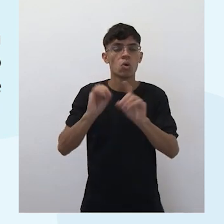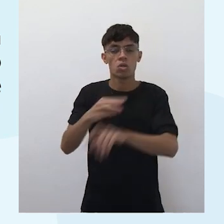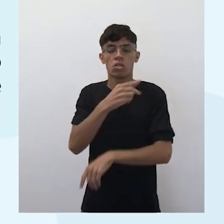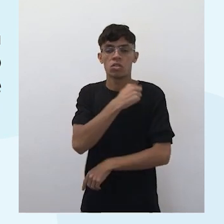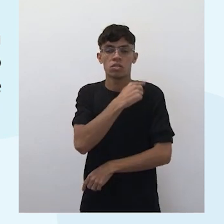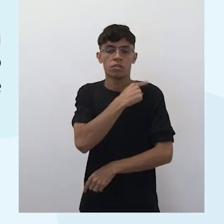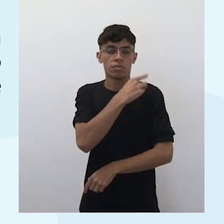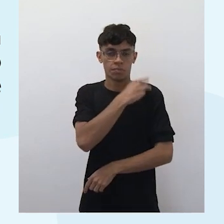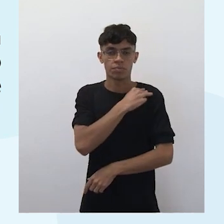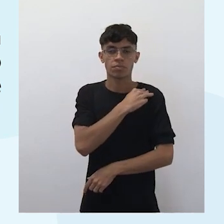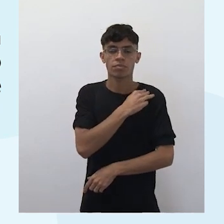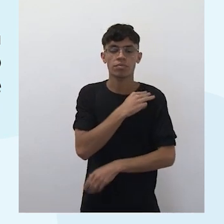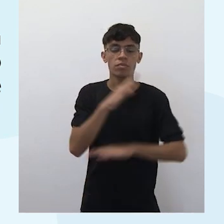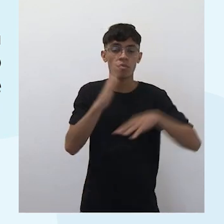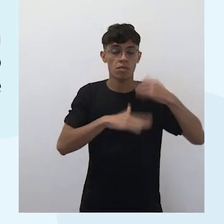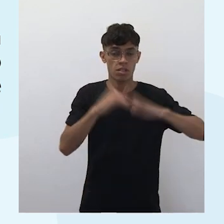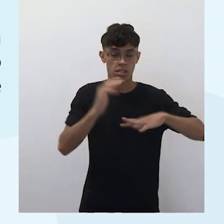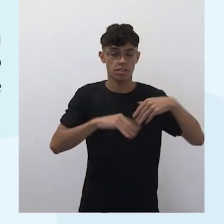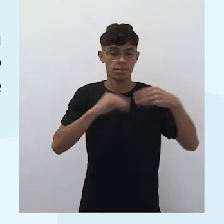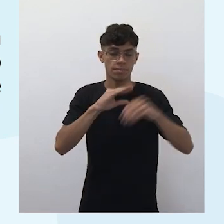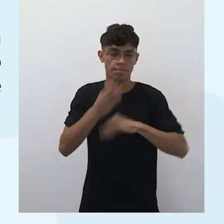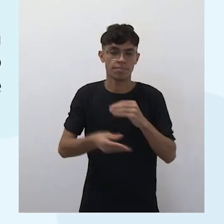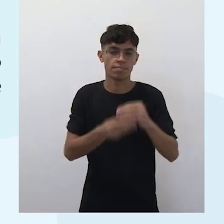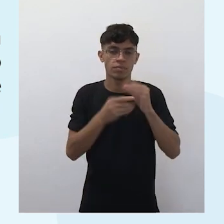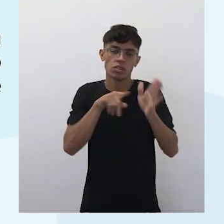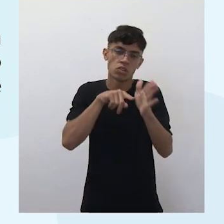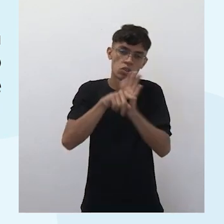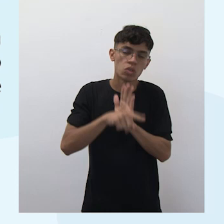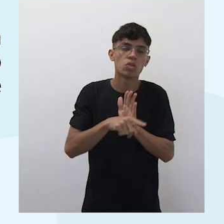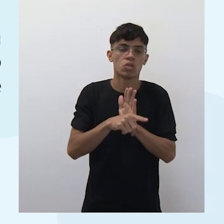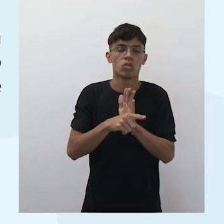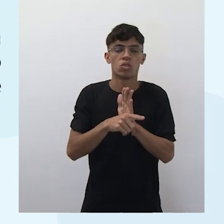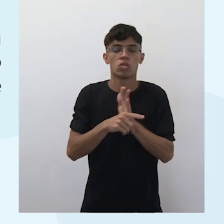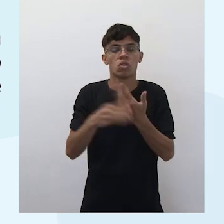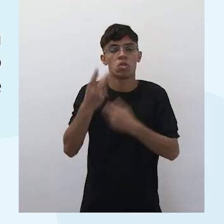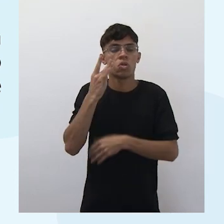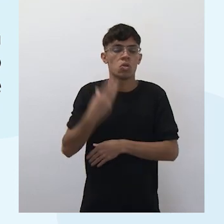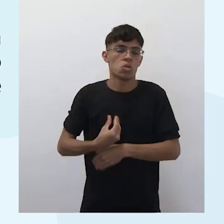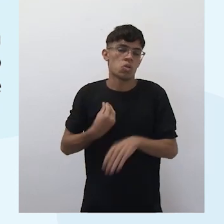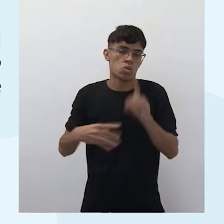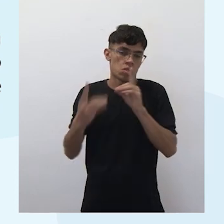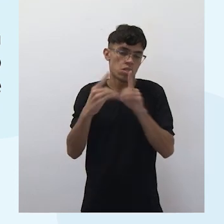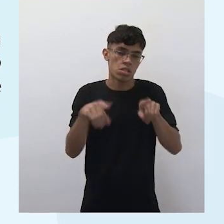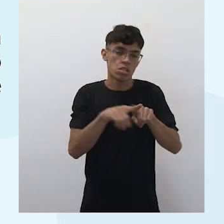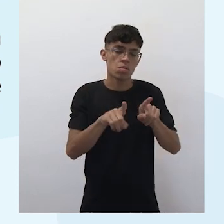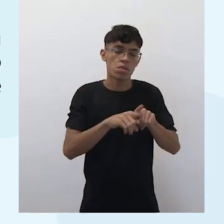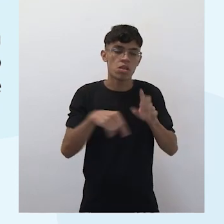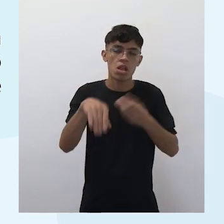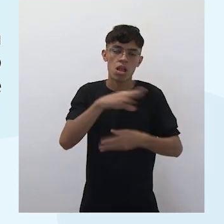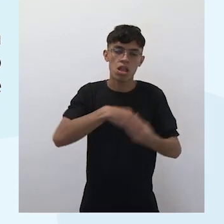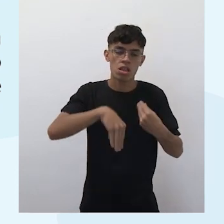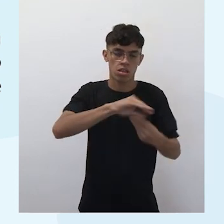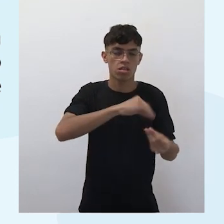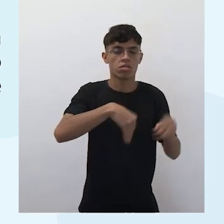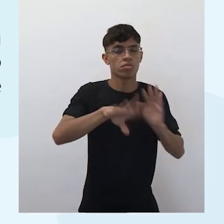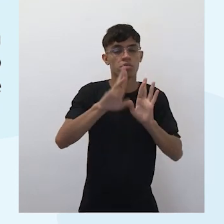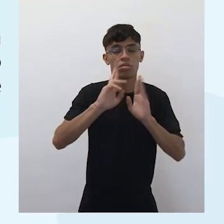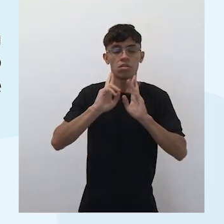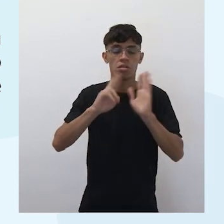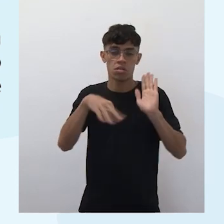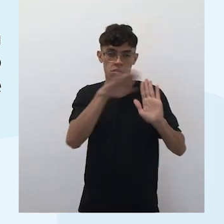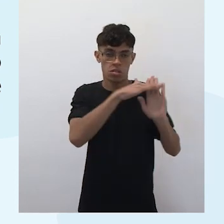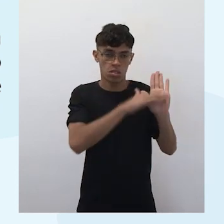habilidades, nesse caso da recuperação e aprofundamento, do modo presencial e do modo híbrido, respeitando o protocolo